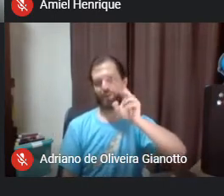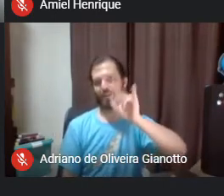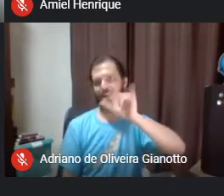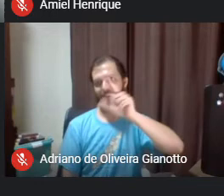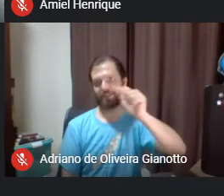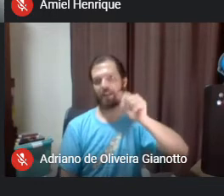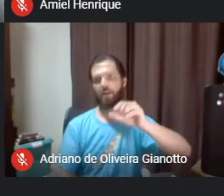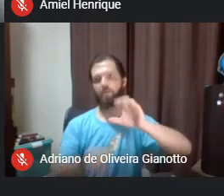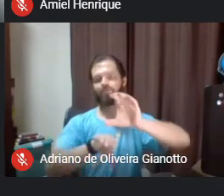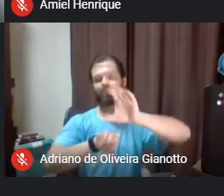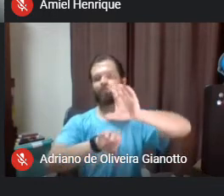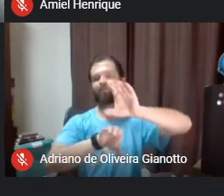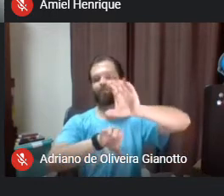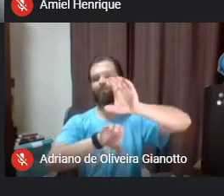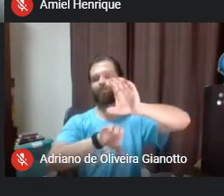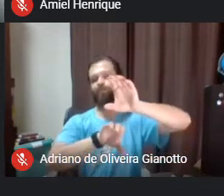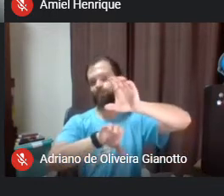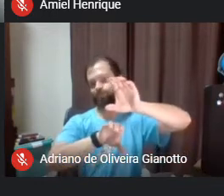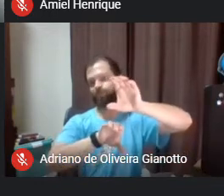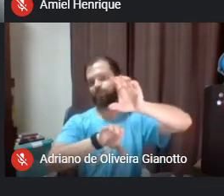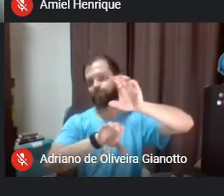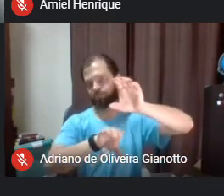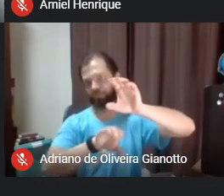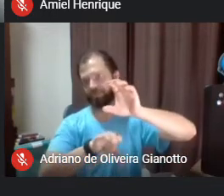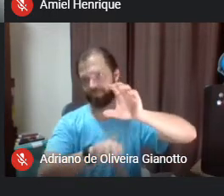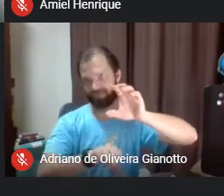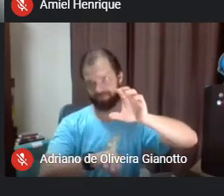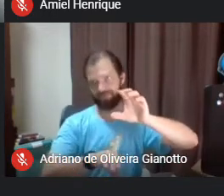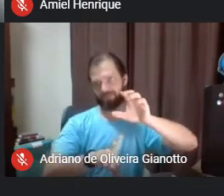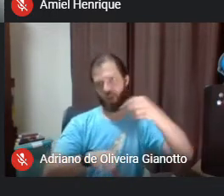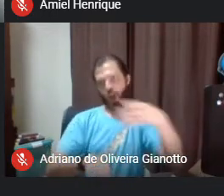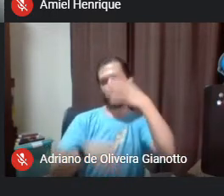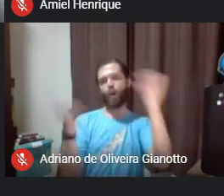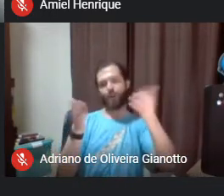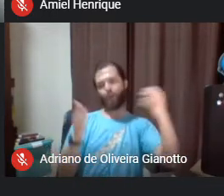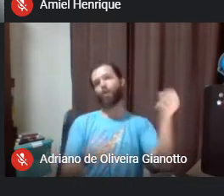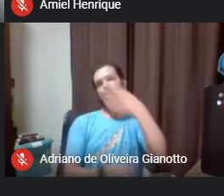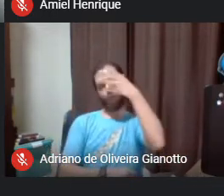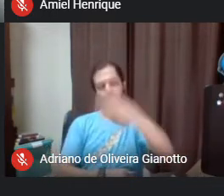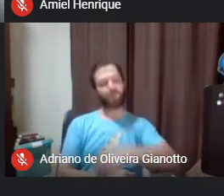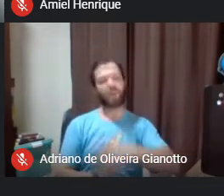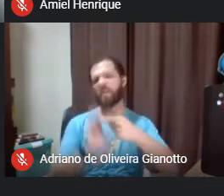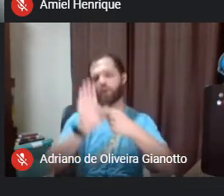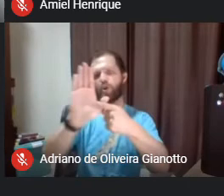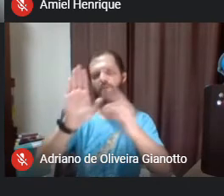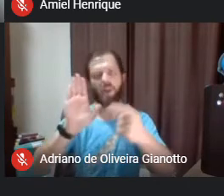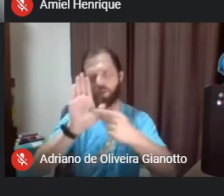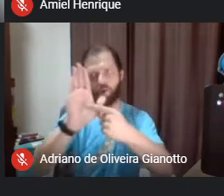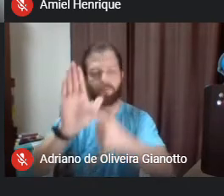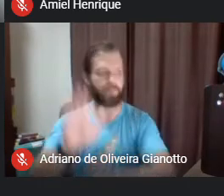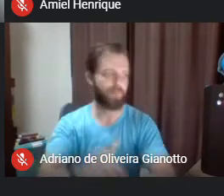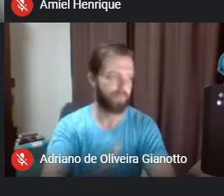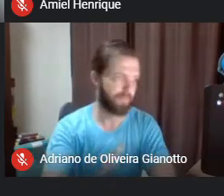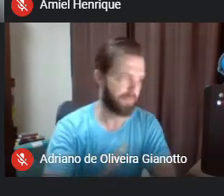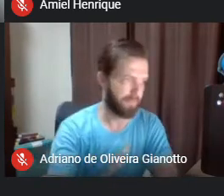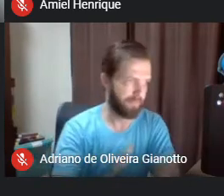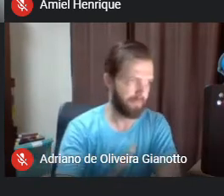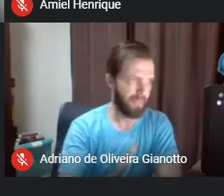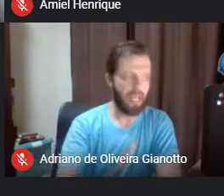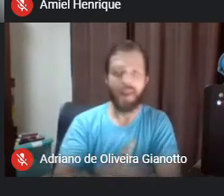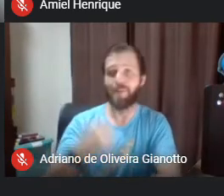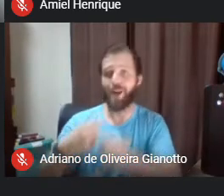o Capovilla. Temos um dicionário dois versículos dessa grossura. É um dicionário novo. É